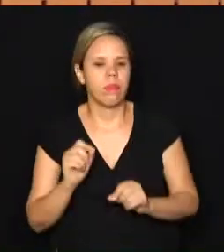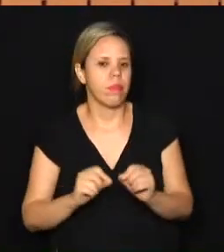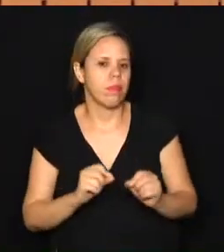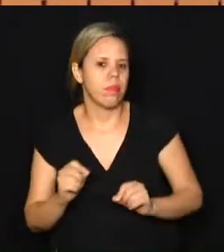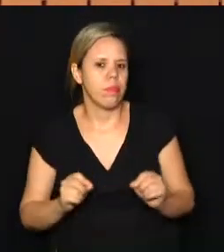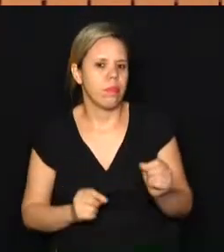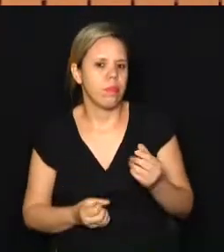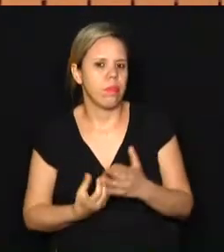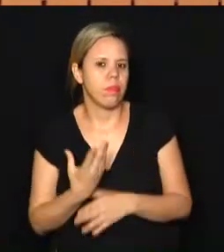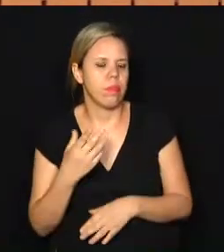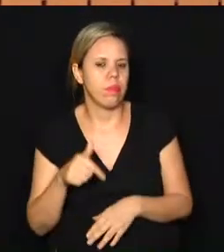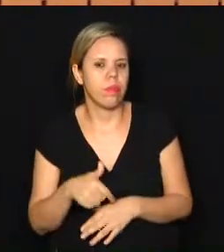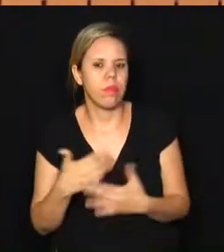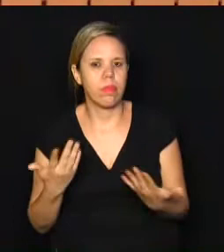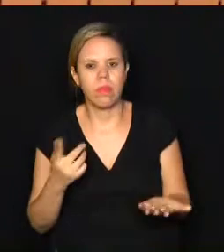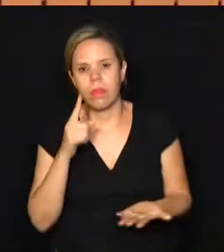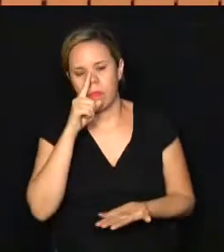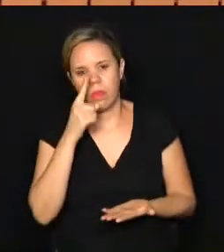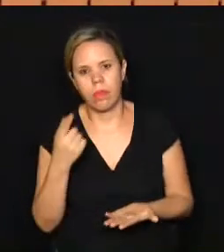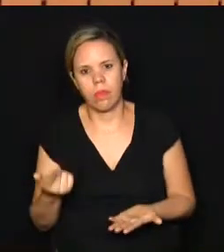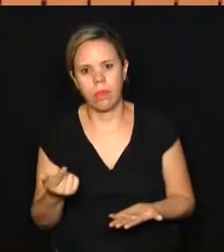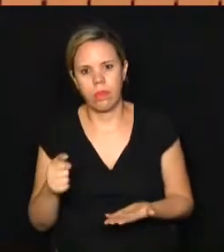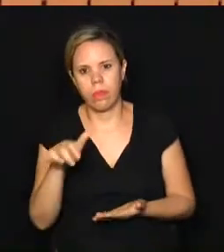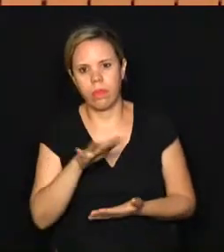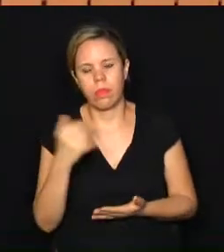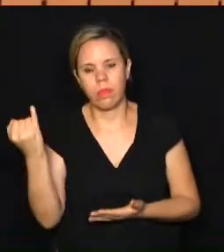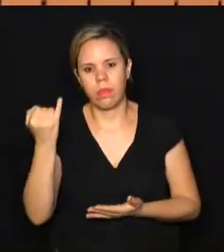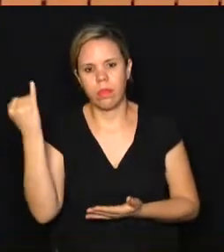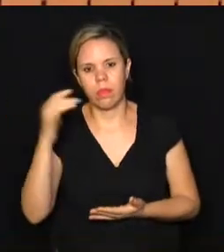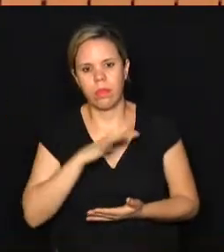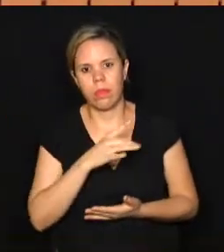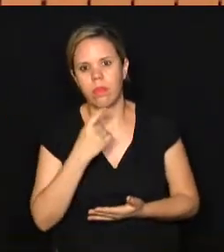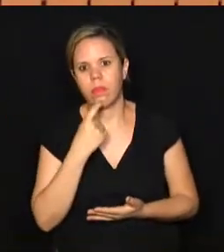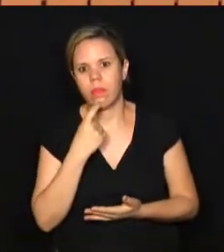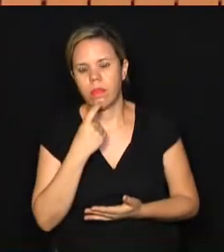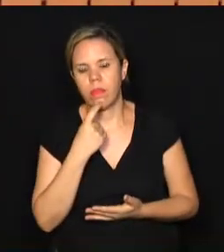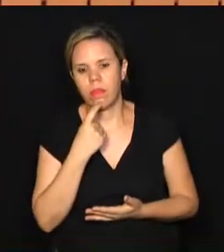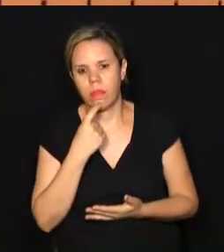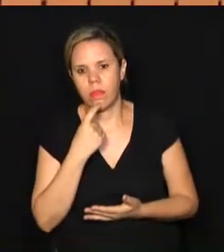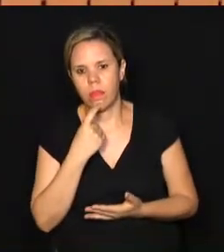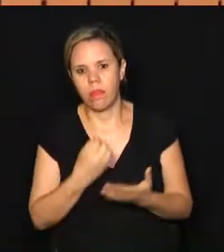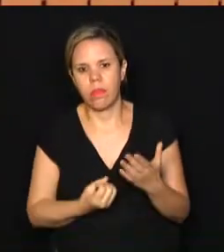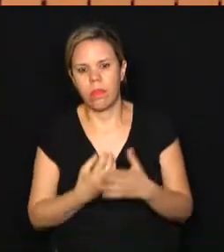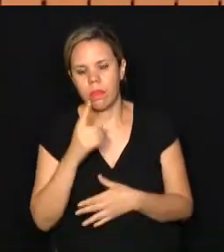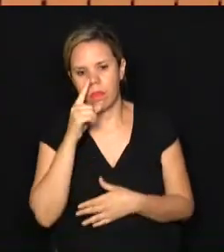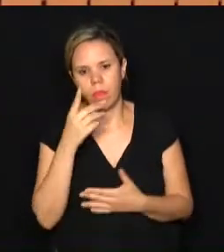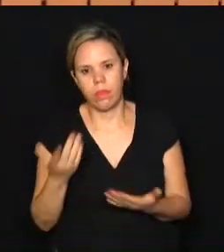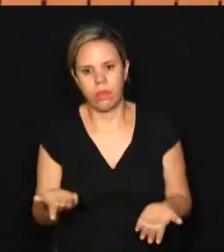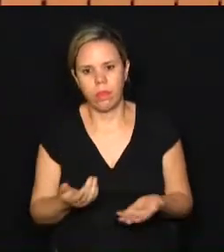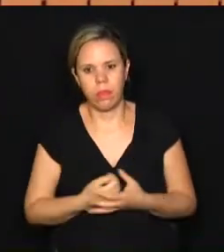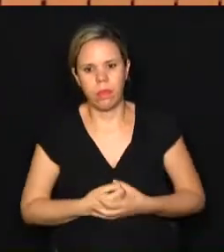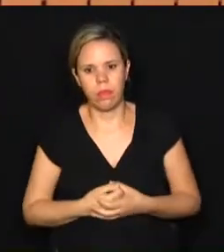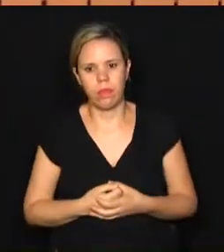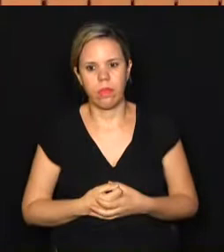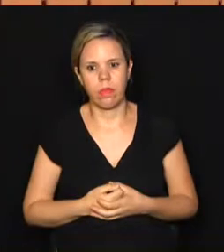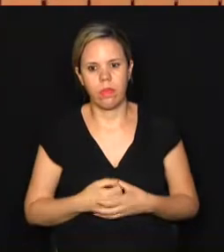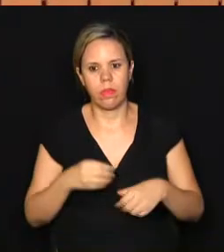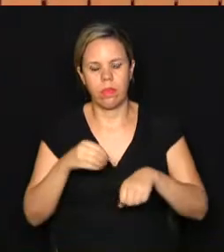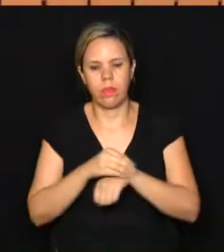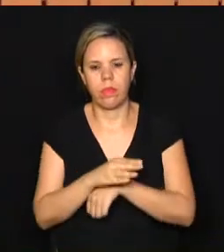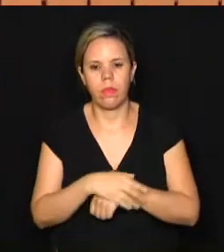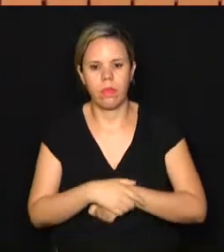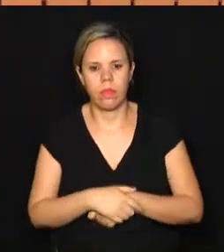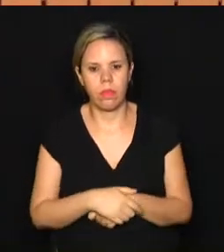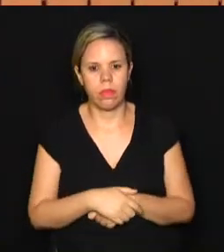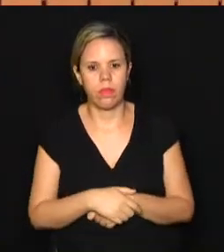está colocado e qual o risco que uma área tão importante da cidade de Campinas está correndo. Eu vou passar a palavra, então,